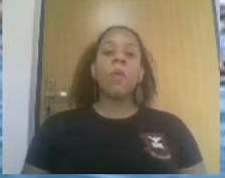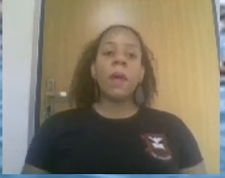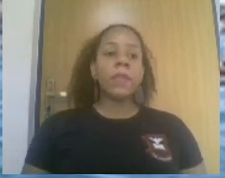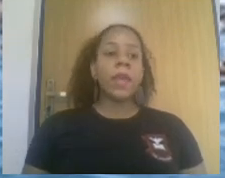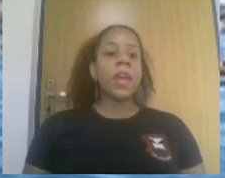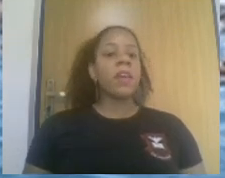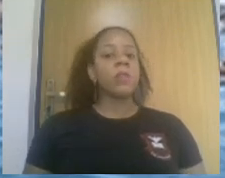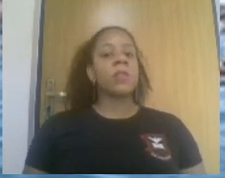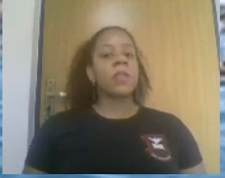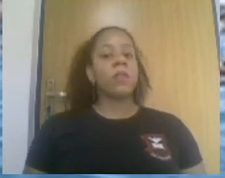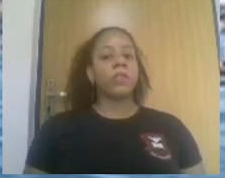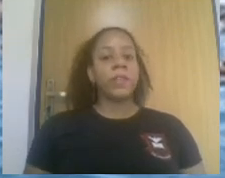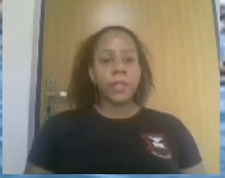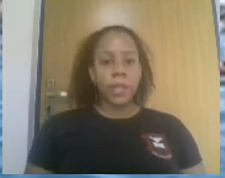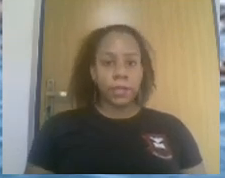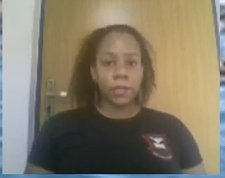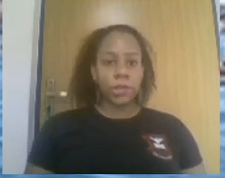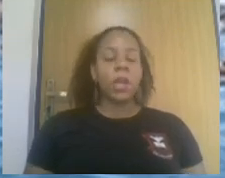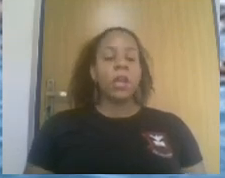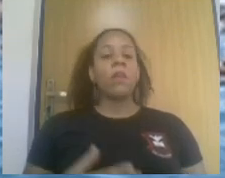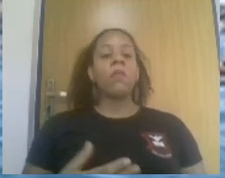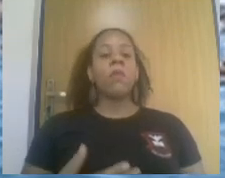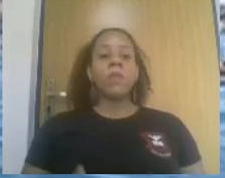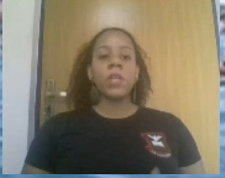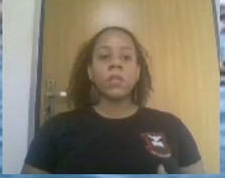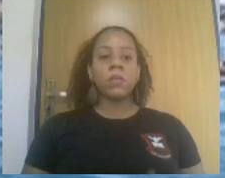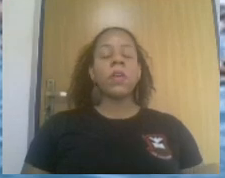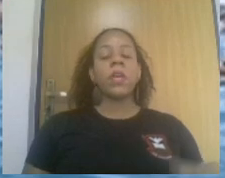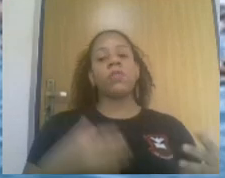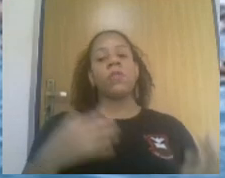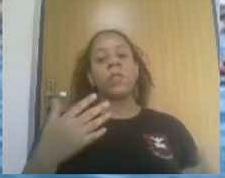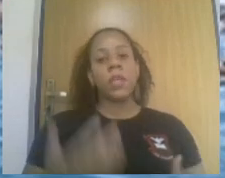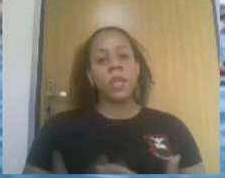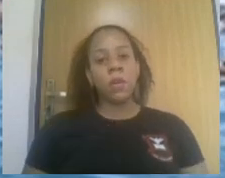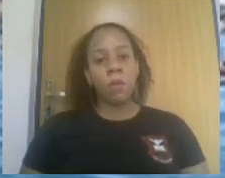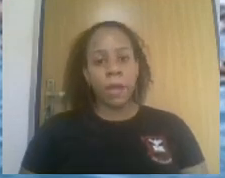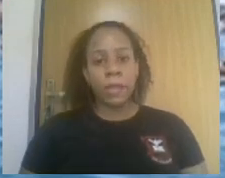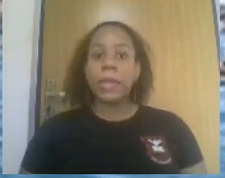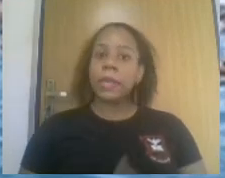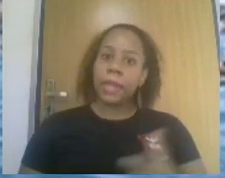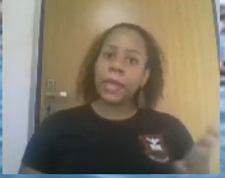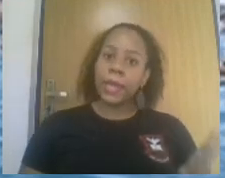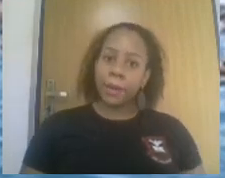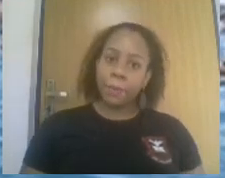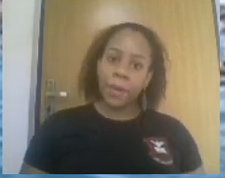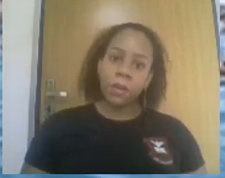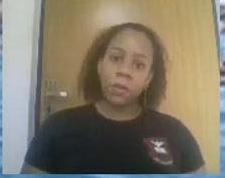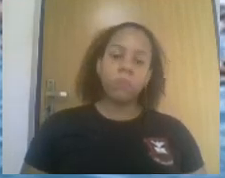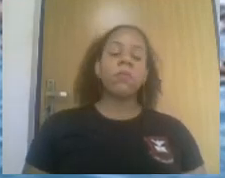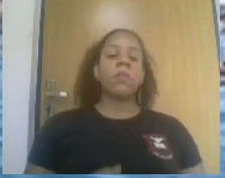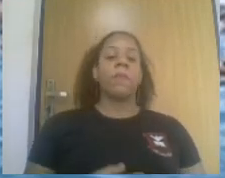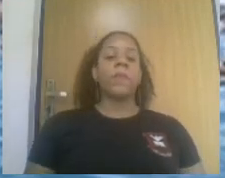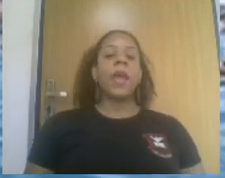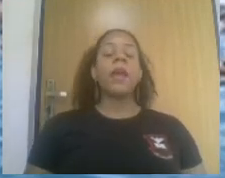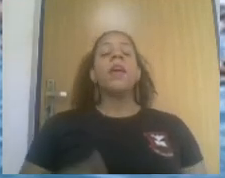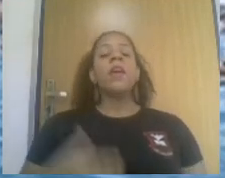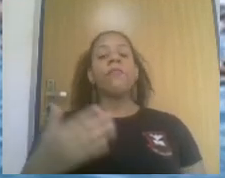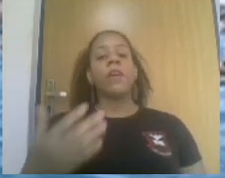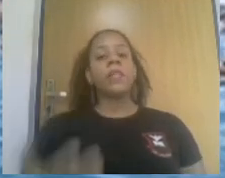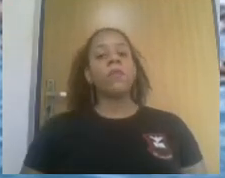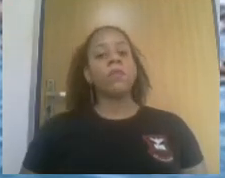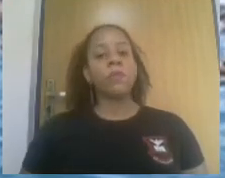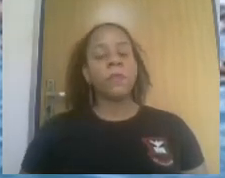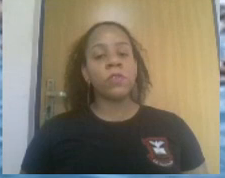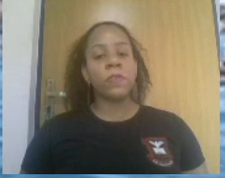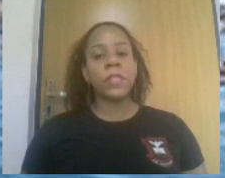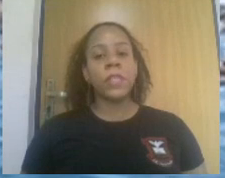para combater e expulsar os franceses. Então, com isso, eles conseguiram combater naquele período e